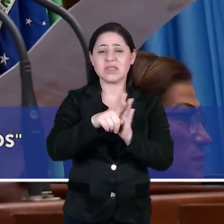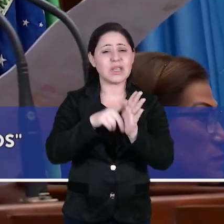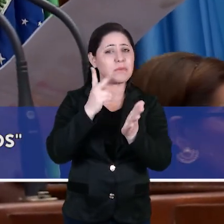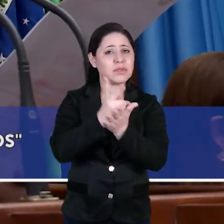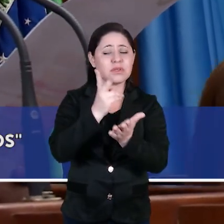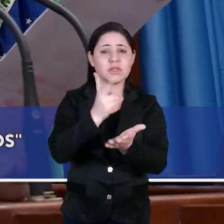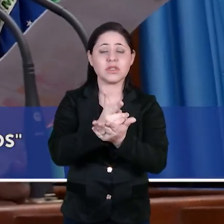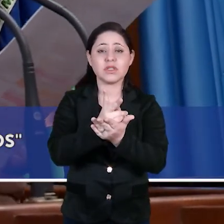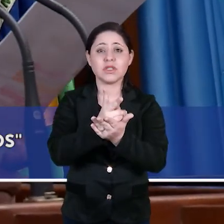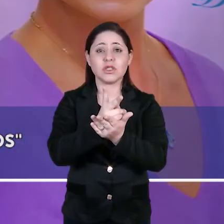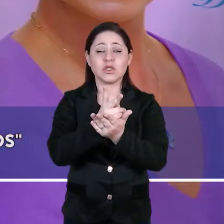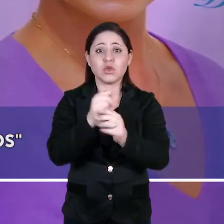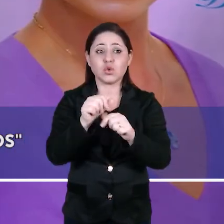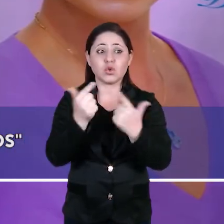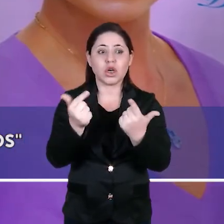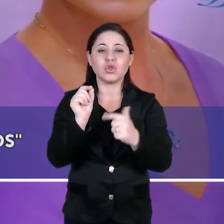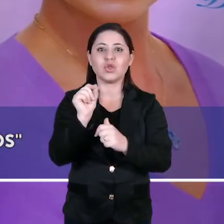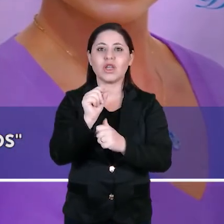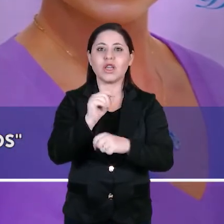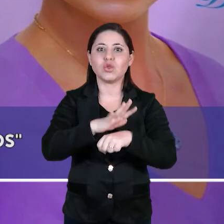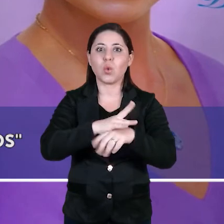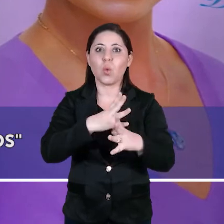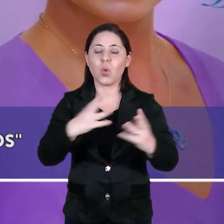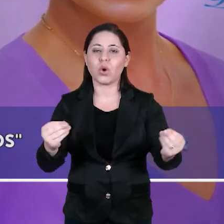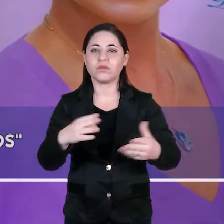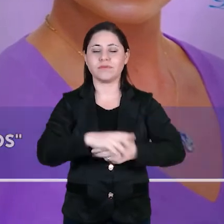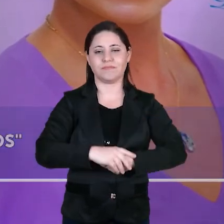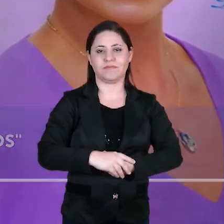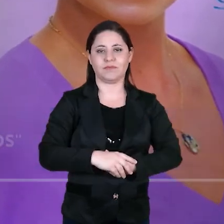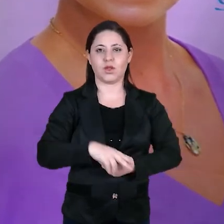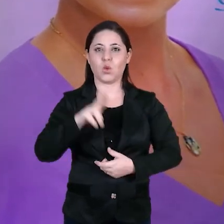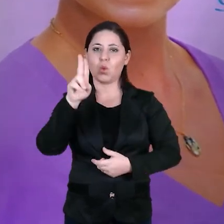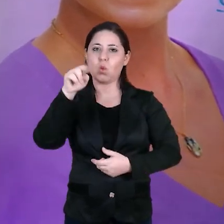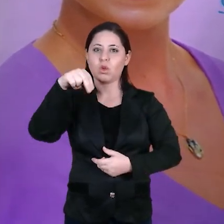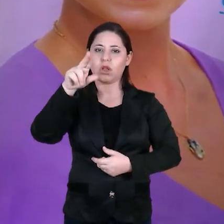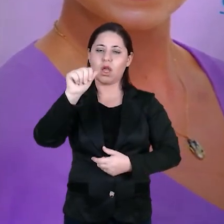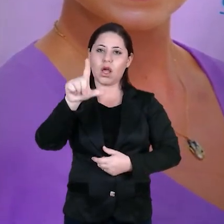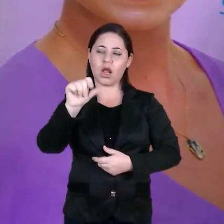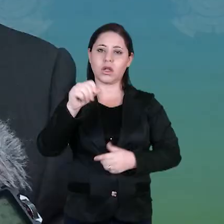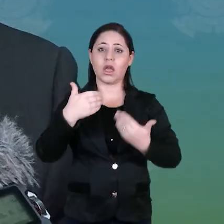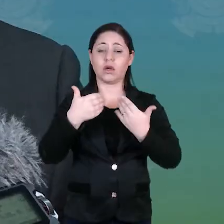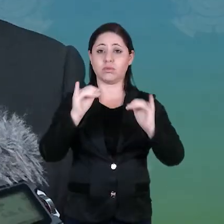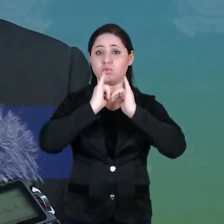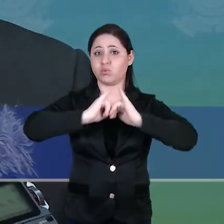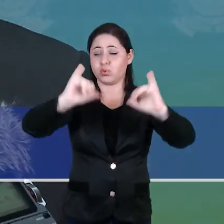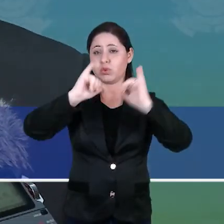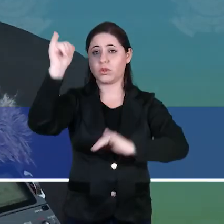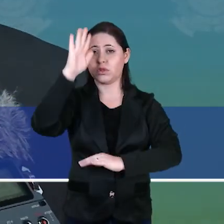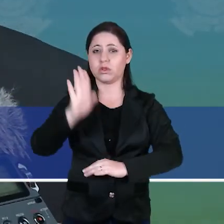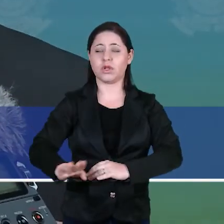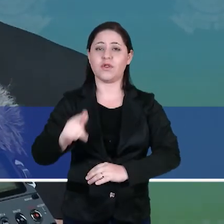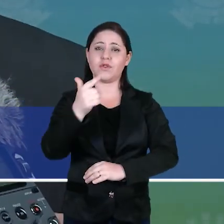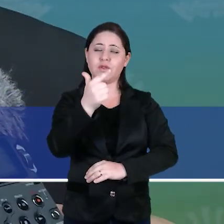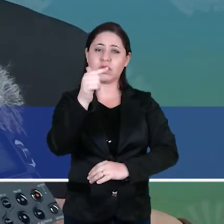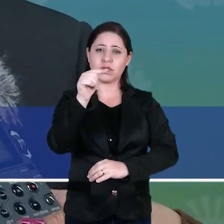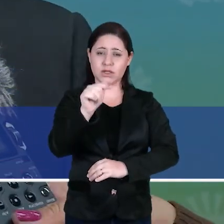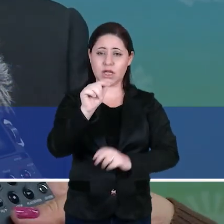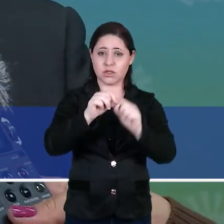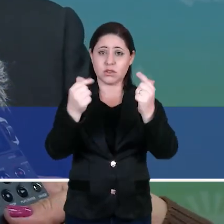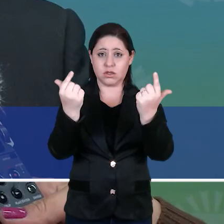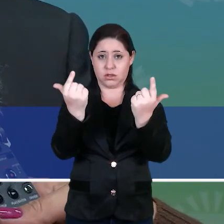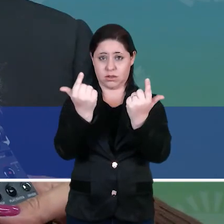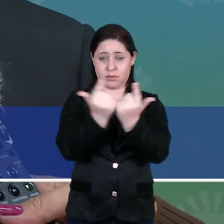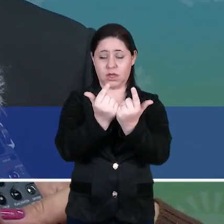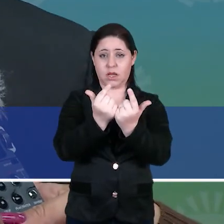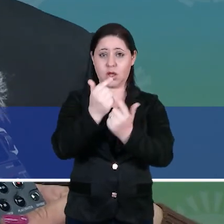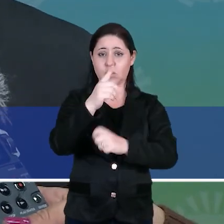exame periodicamente e das chances de cura quando descoberto na fase inicial. A Unali, ela lança hoje a campanha a nível nacional.